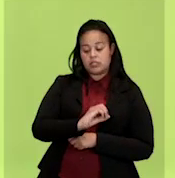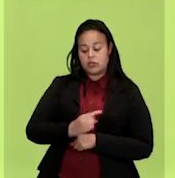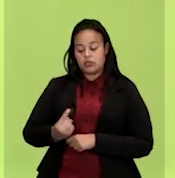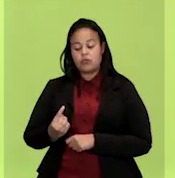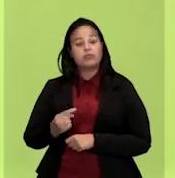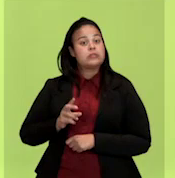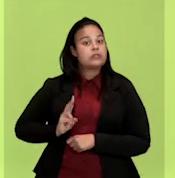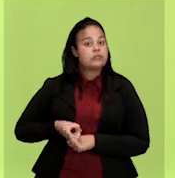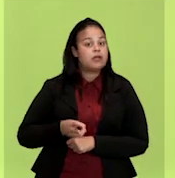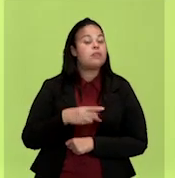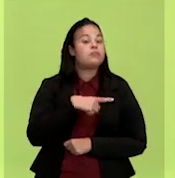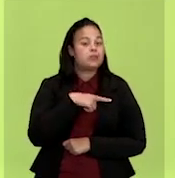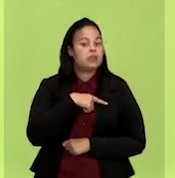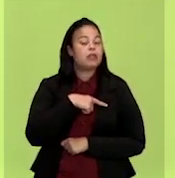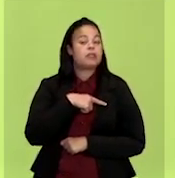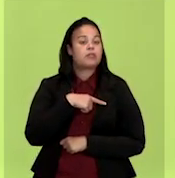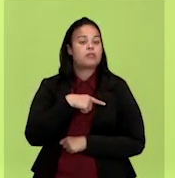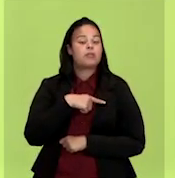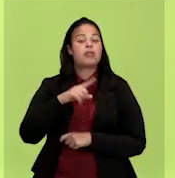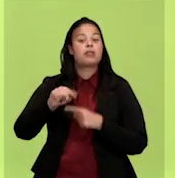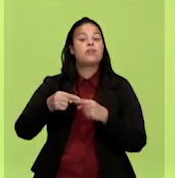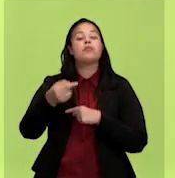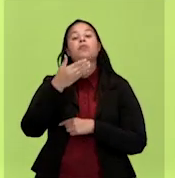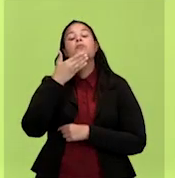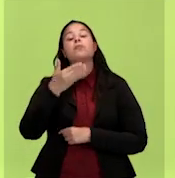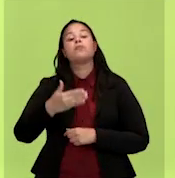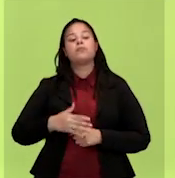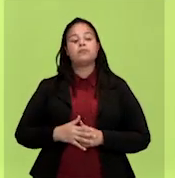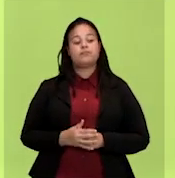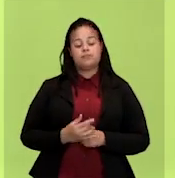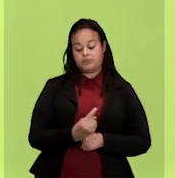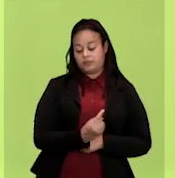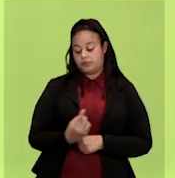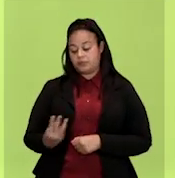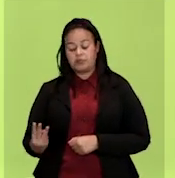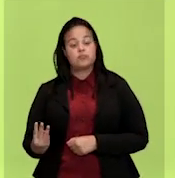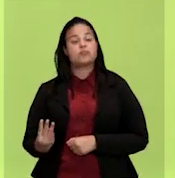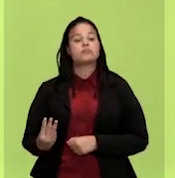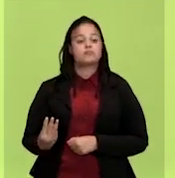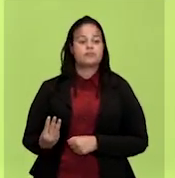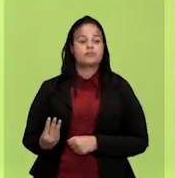vai ter. Depois nós temos o 1 e 3.